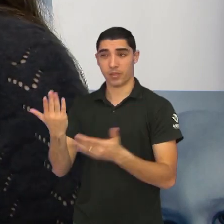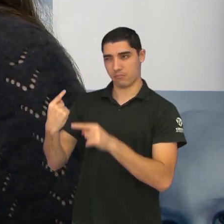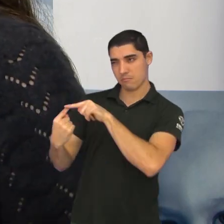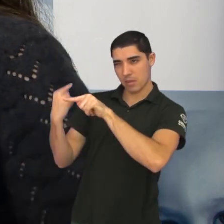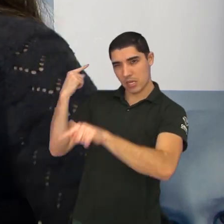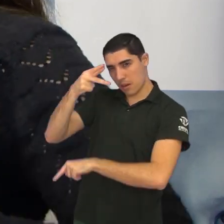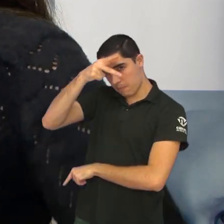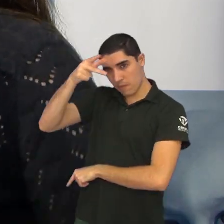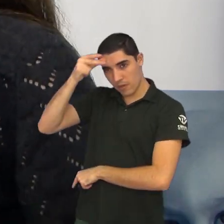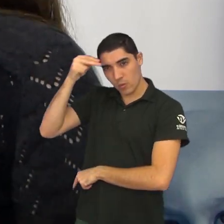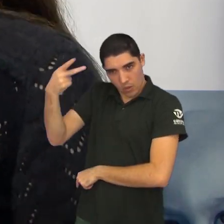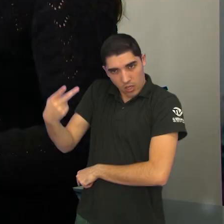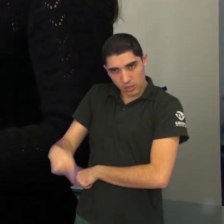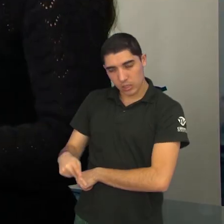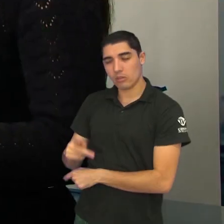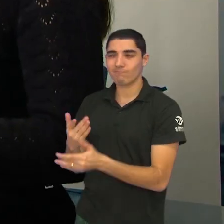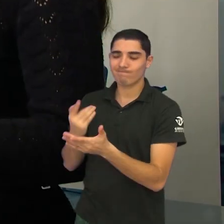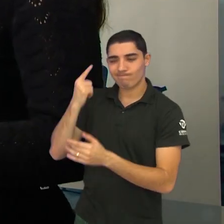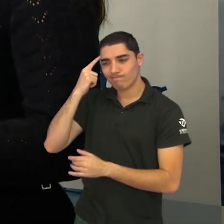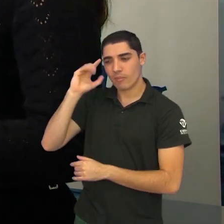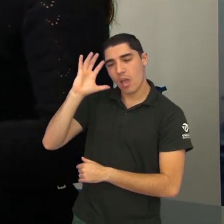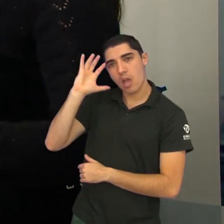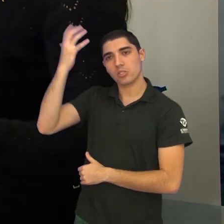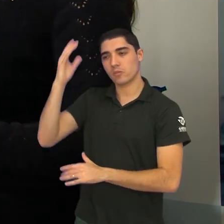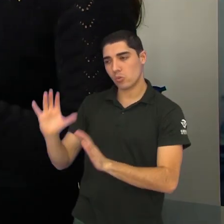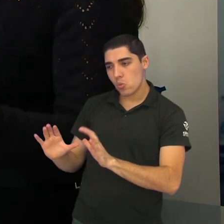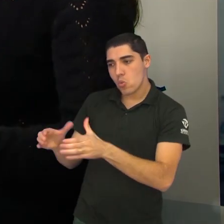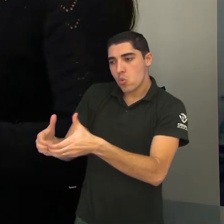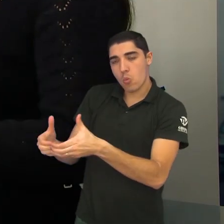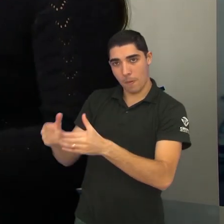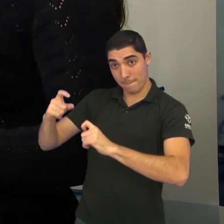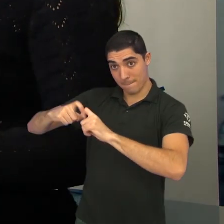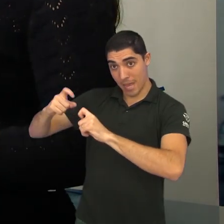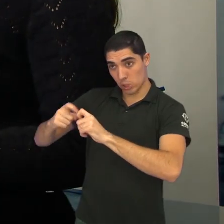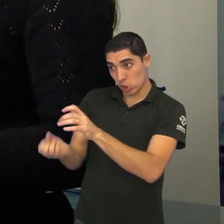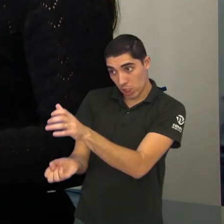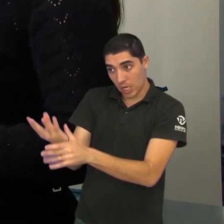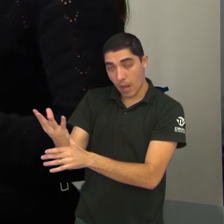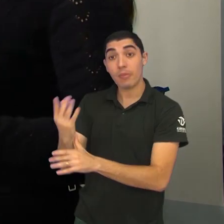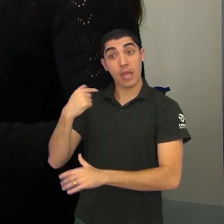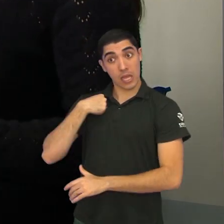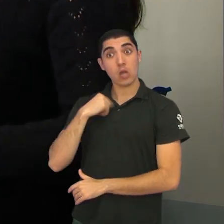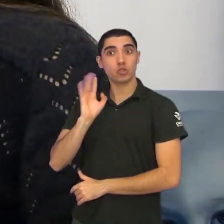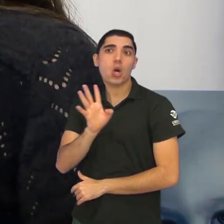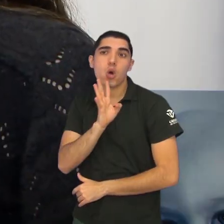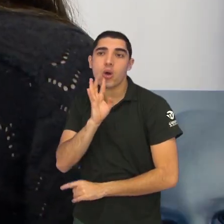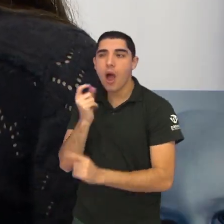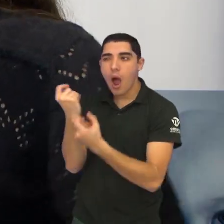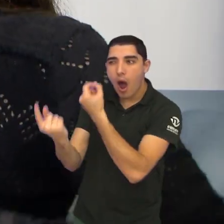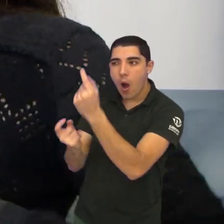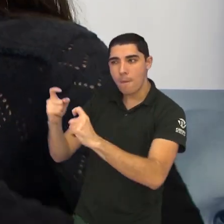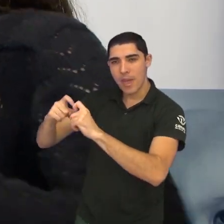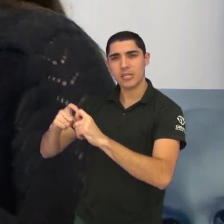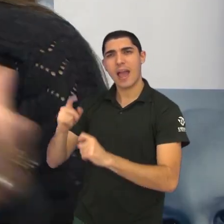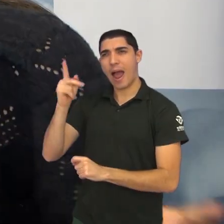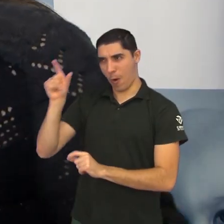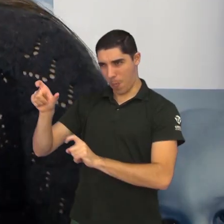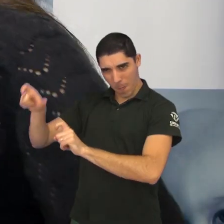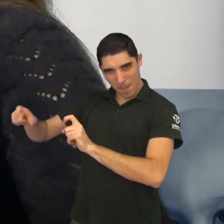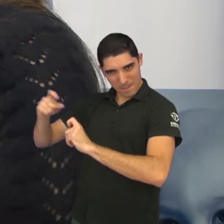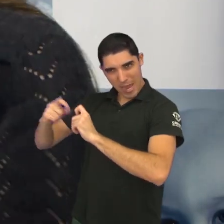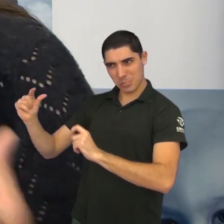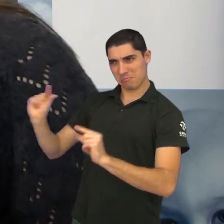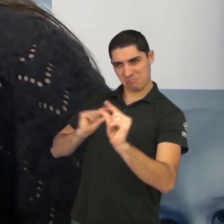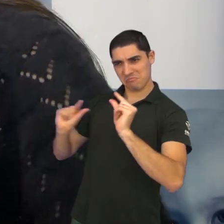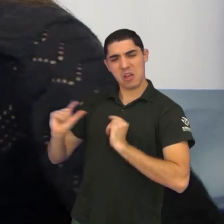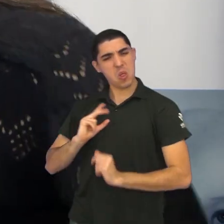época, a prefeitura resolveu fazer uma equipe médica. Eu conhecia os médicos e eles sempre falavam para mim: você